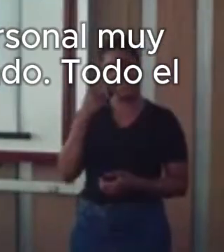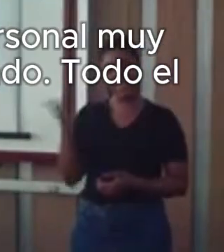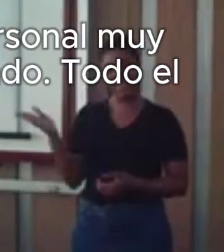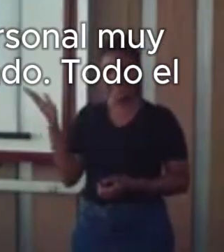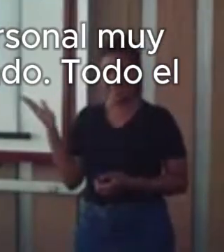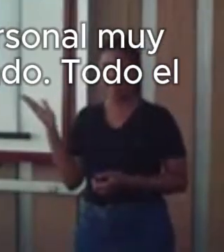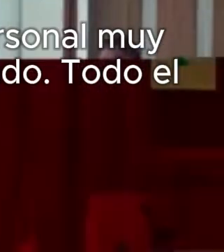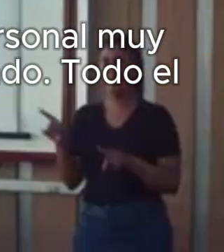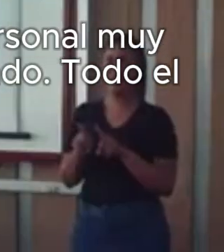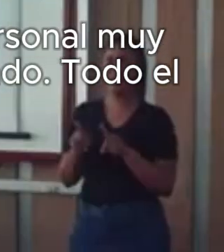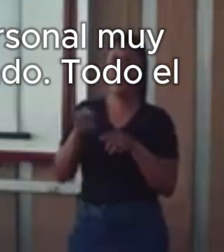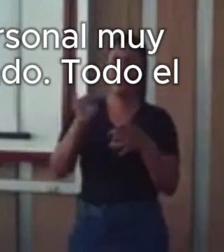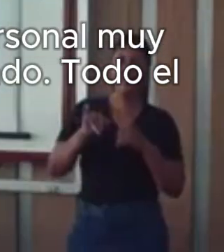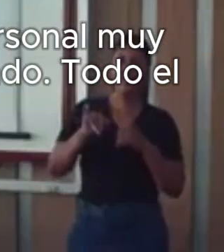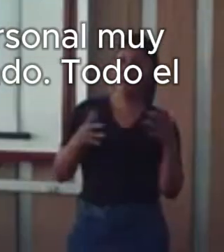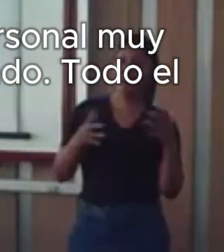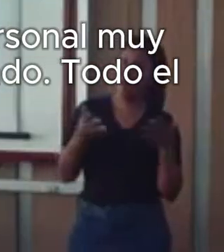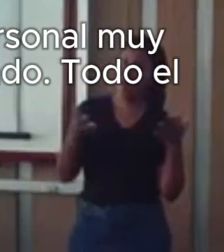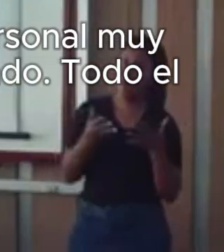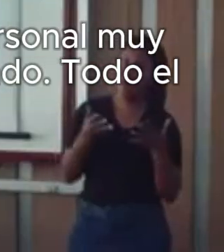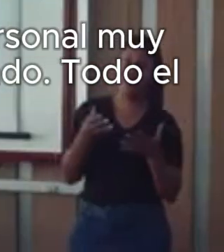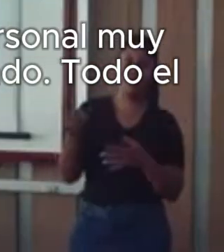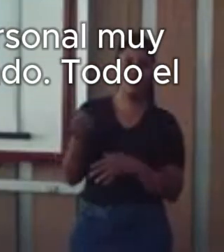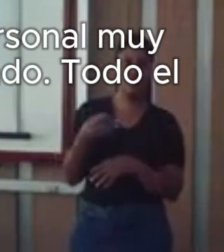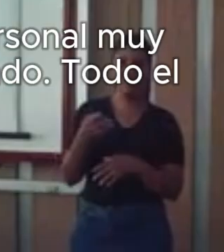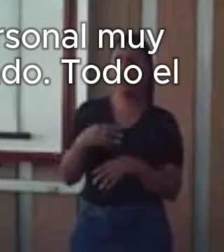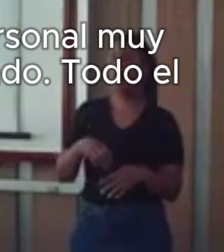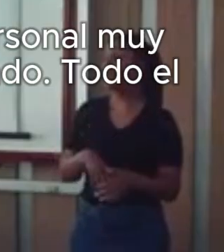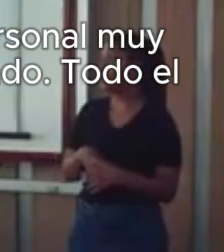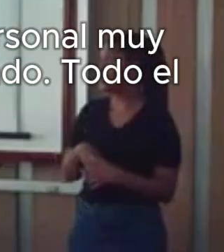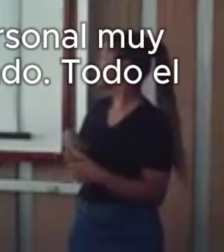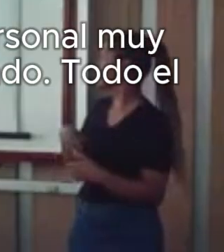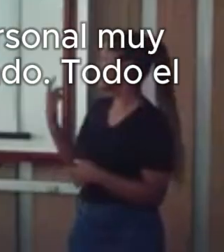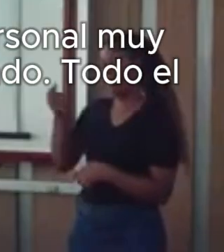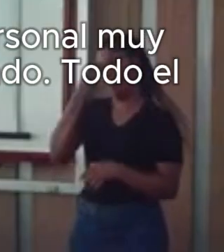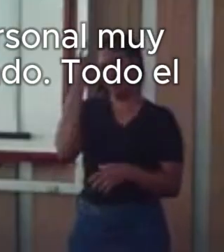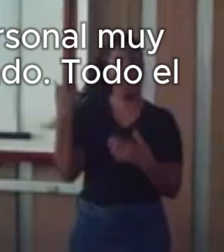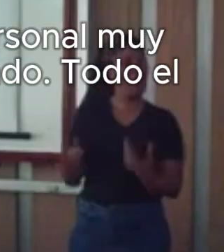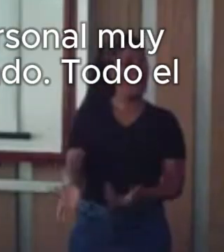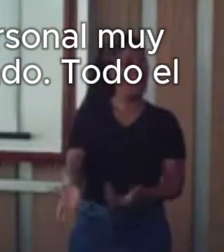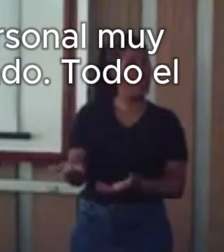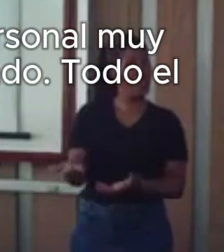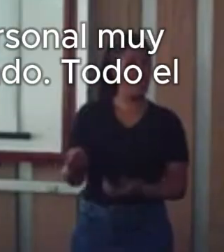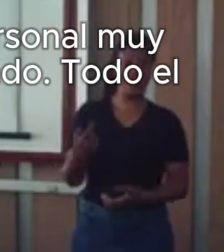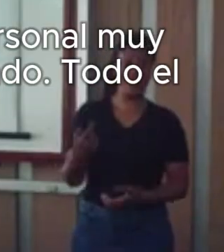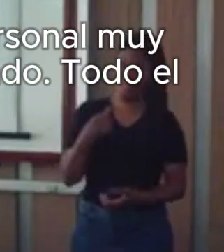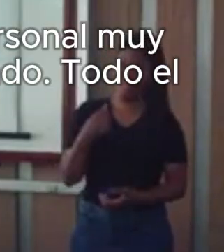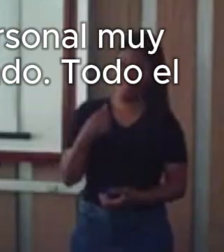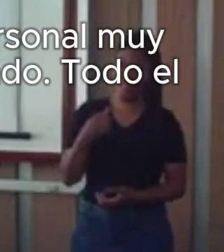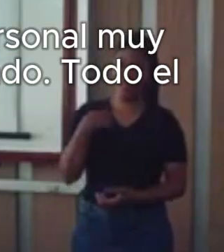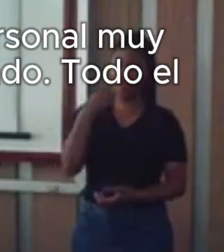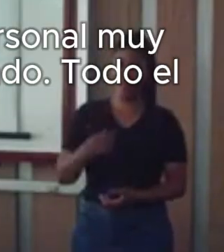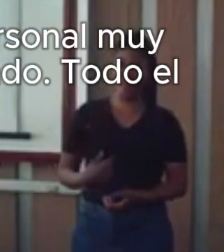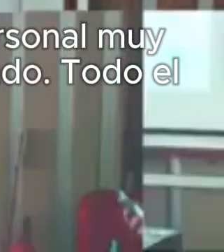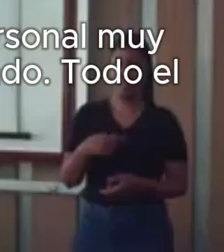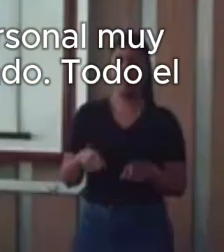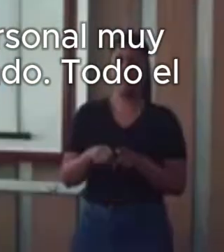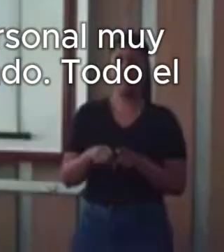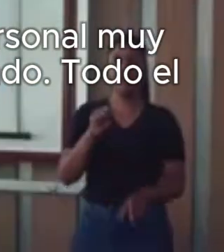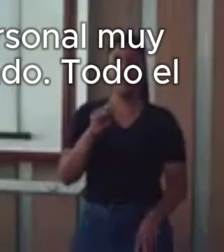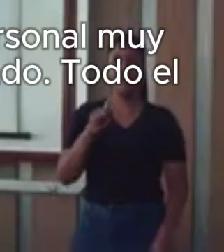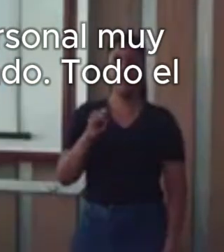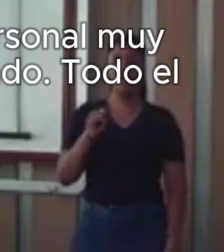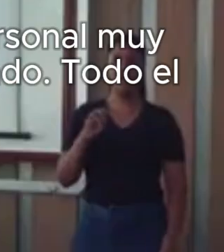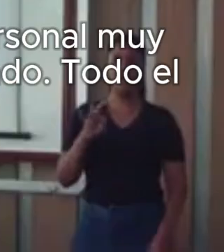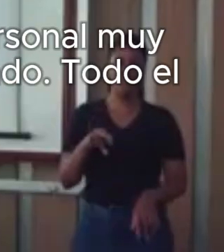Depois, aqui é o laboratório hoje em dia. Vocês veem que é um pessoal muito jovem, né? Então, sou eu, o Agostinho, que é pós-doc,